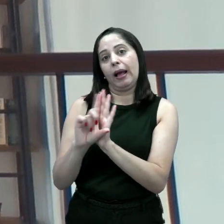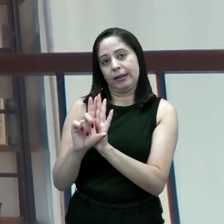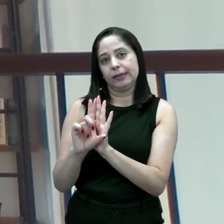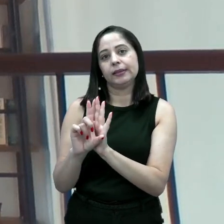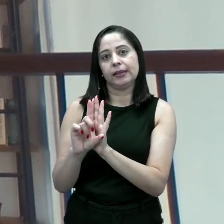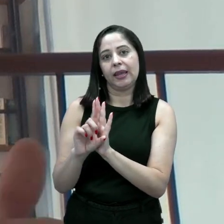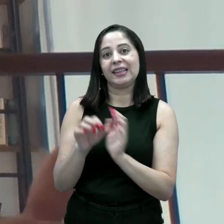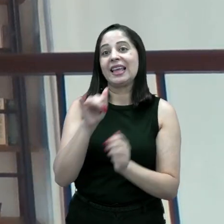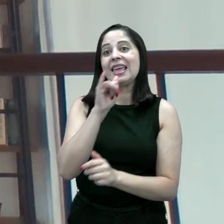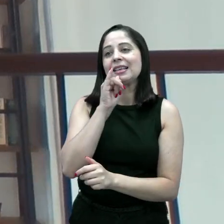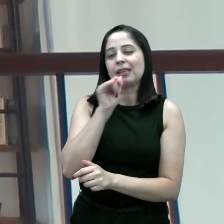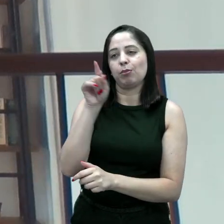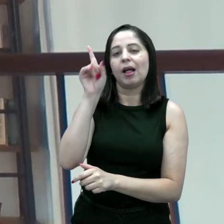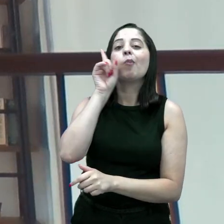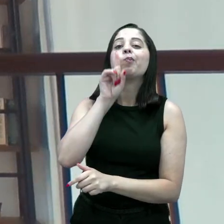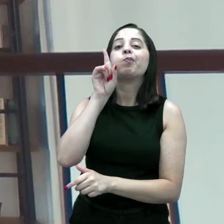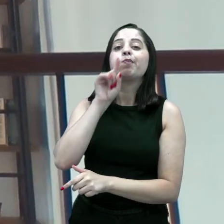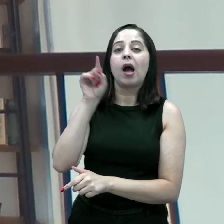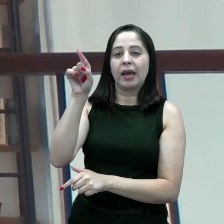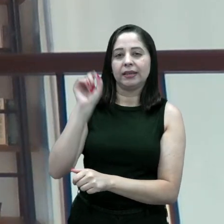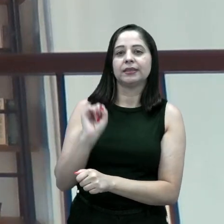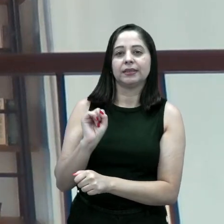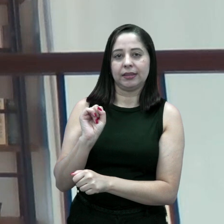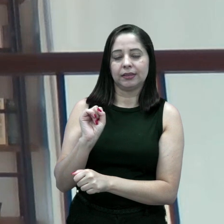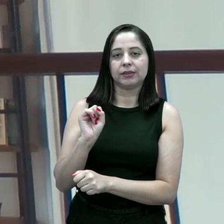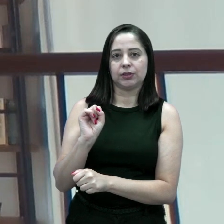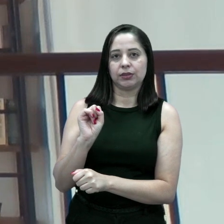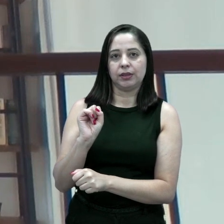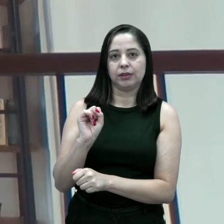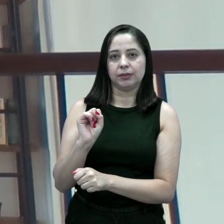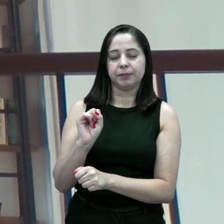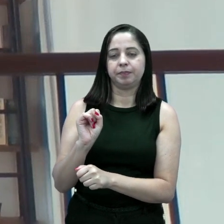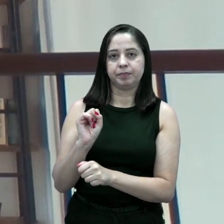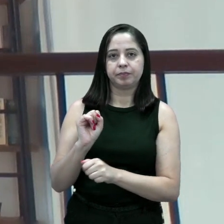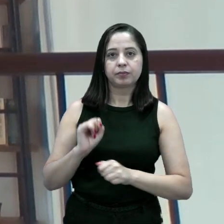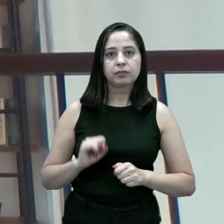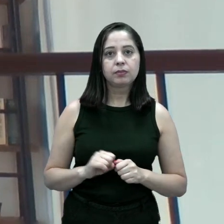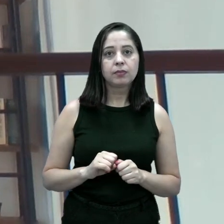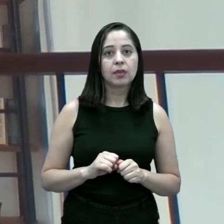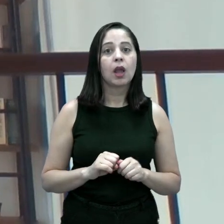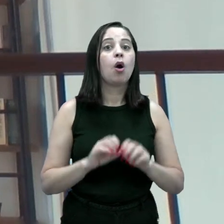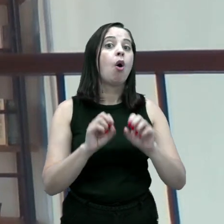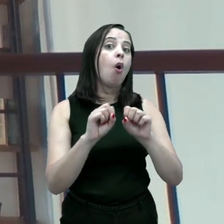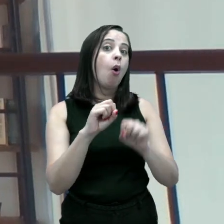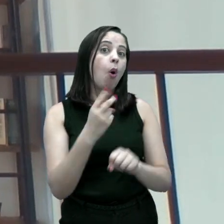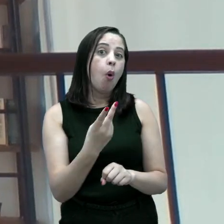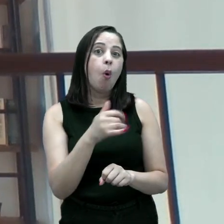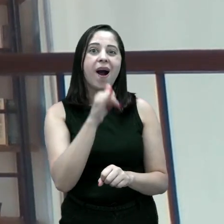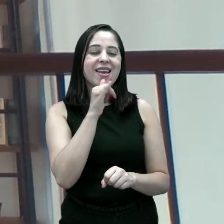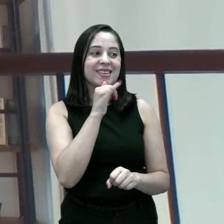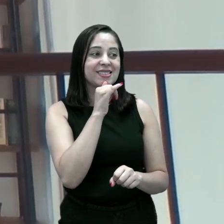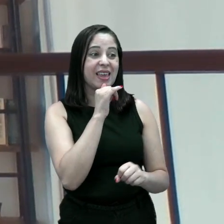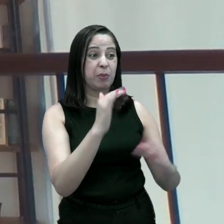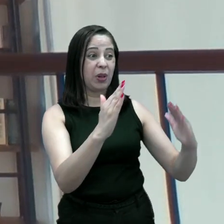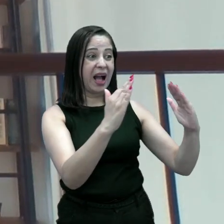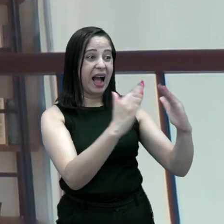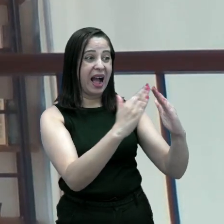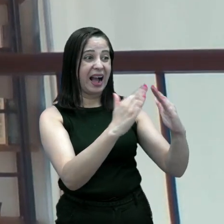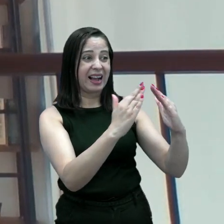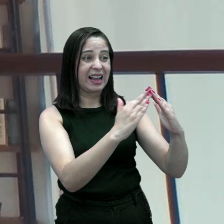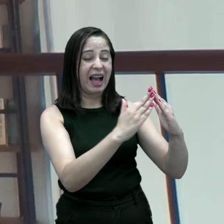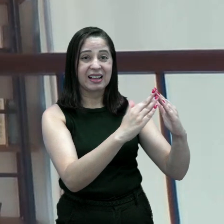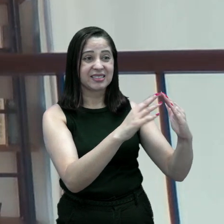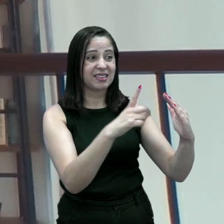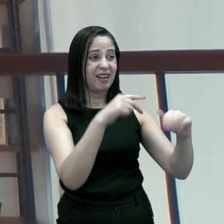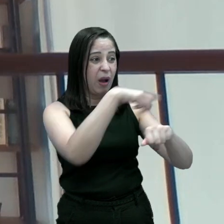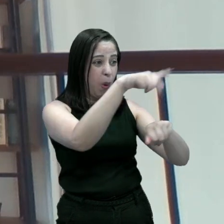Estados Unidos, e que isso fica muito mais latente com a eleição do Trump. Ou quando a gente não tem opção de estar no nosso país,